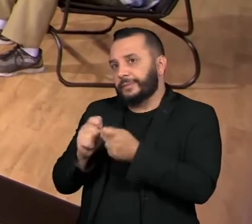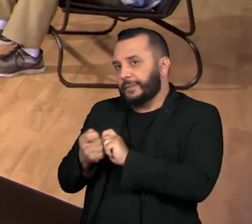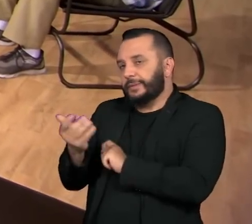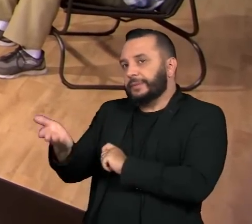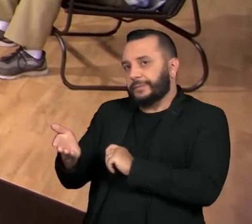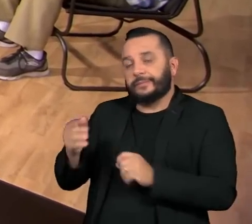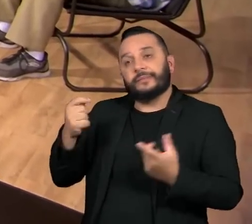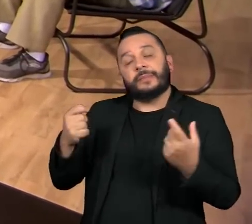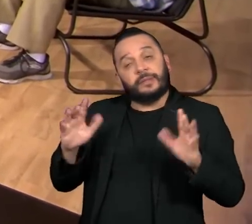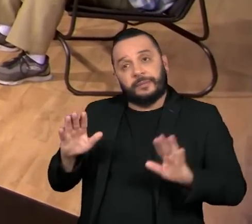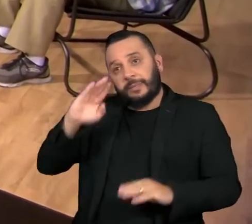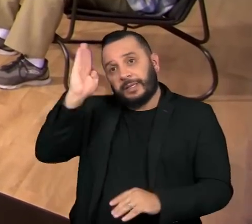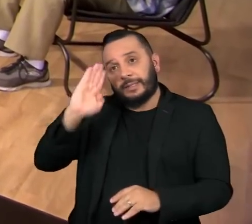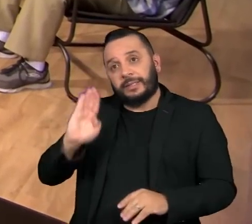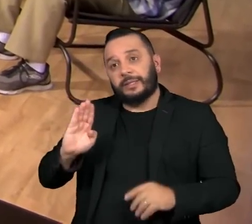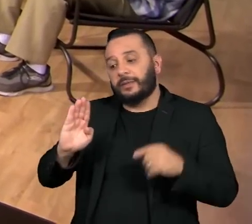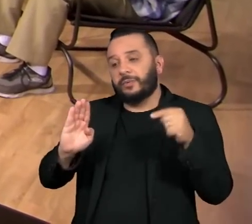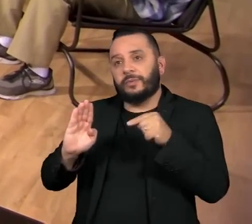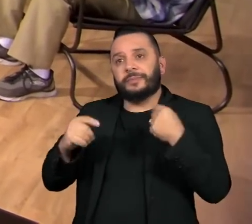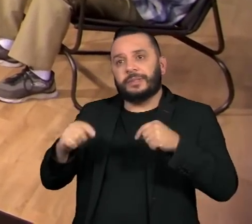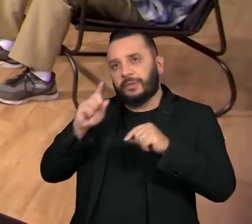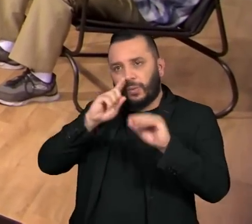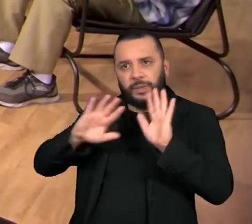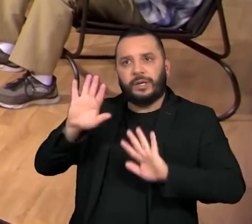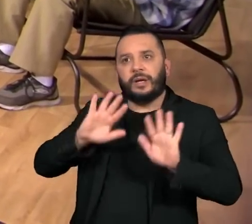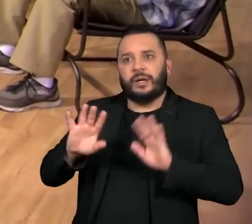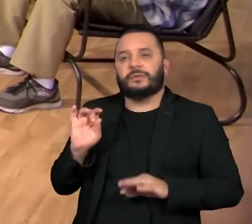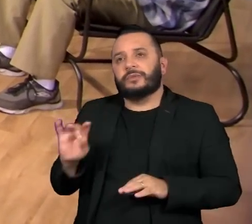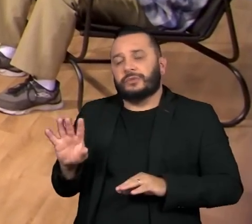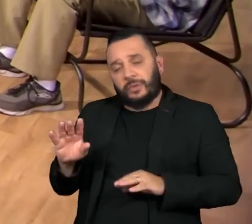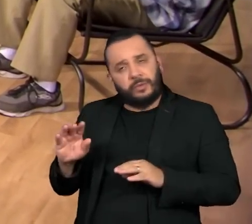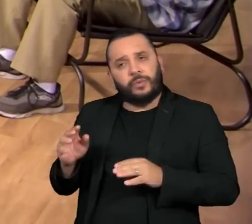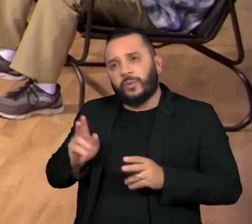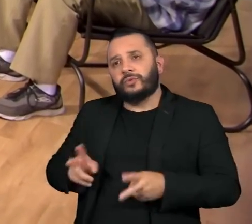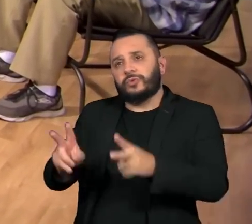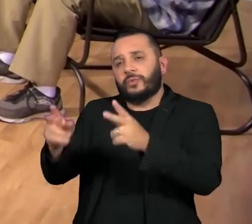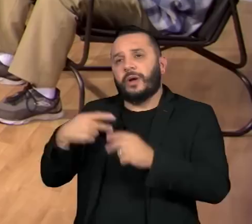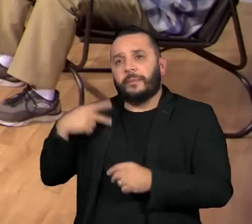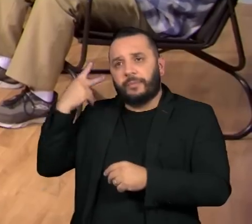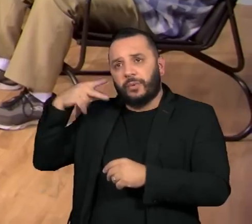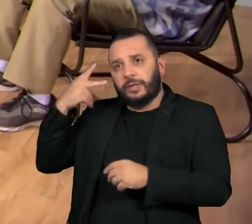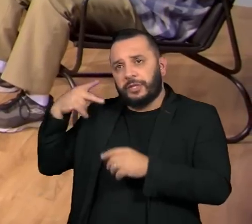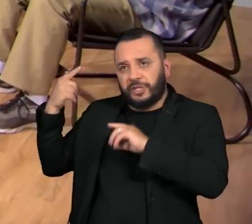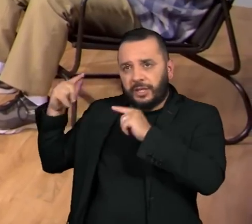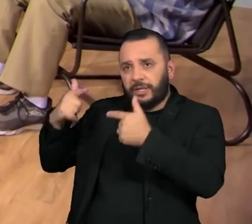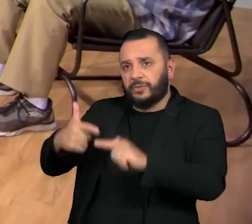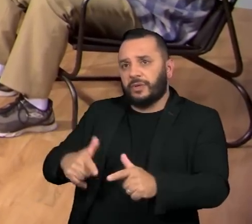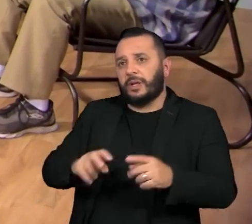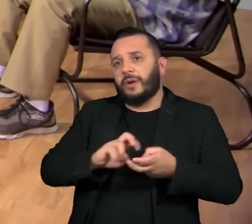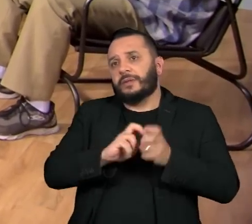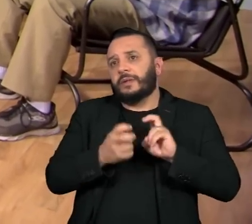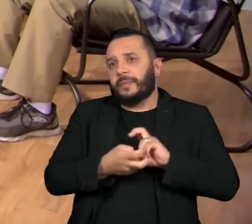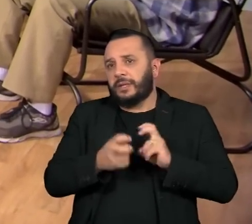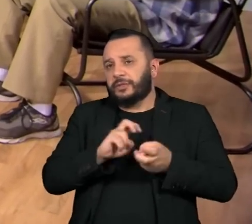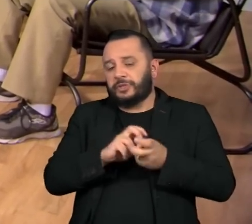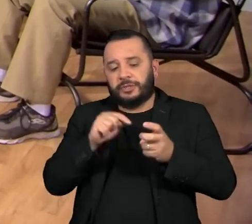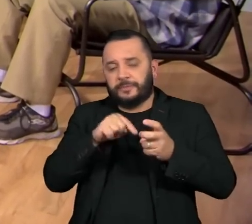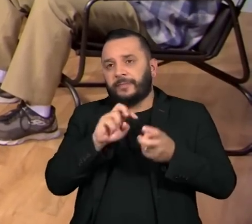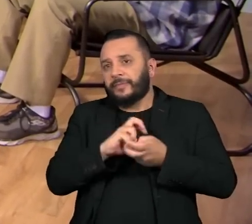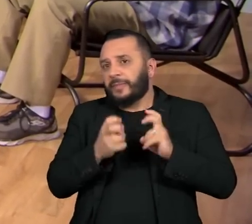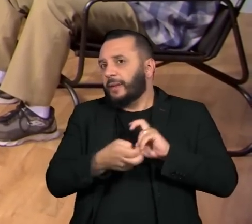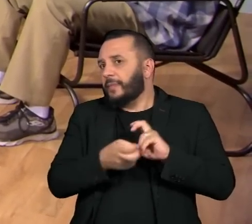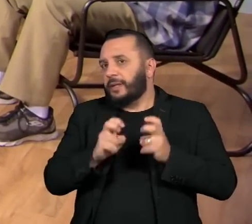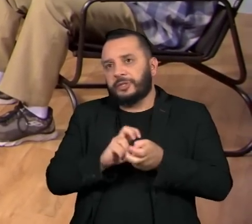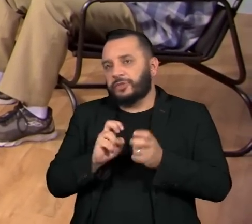principal é ter cautela. Eu acho que o Brasil deveria seguir a sua política tradicional lá do Itamaraty, da questão da não interferência